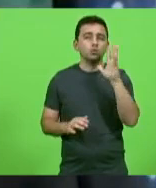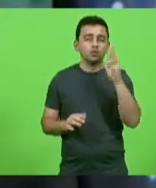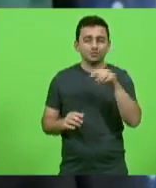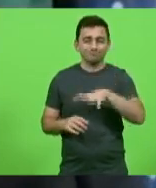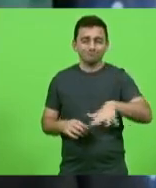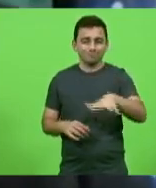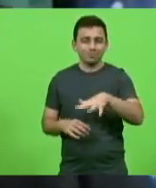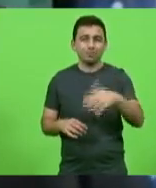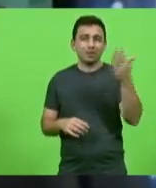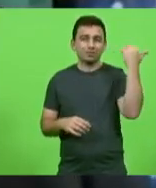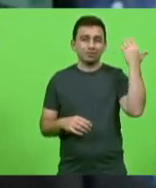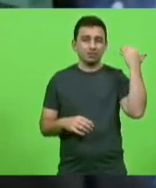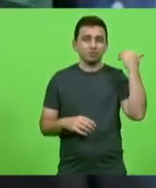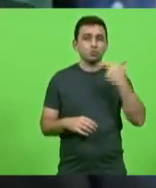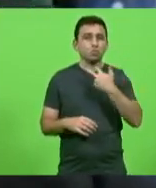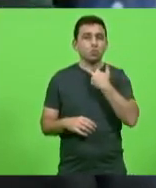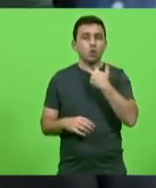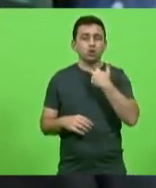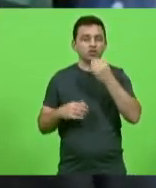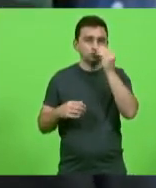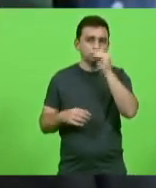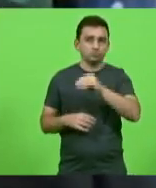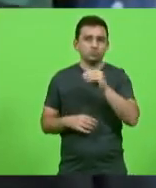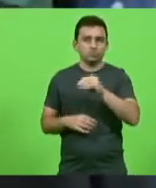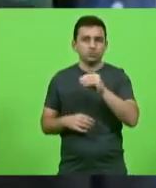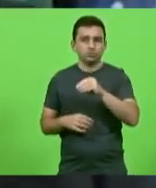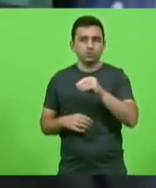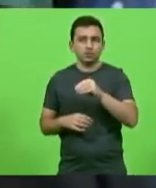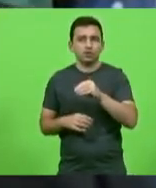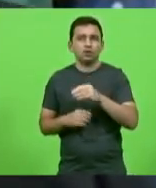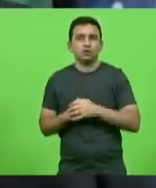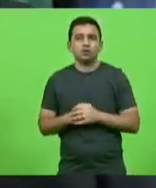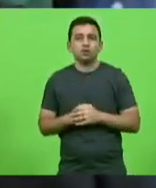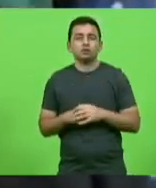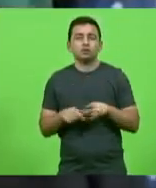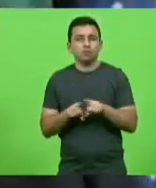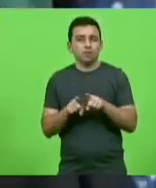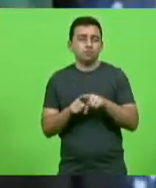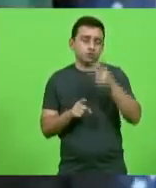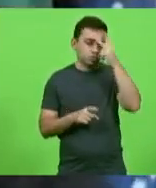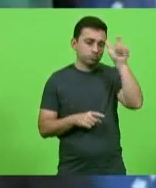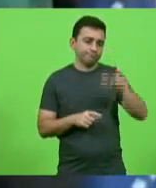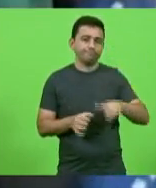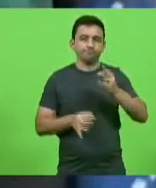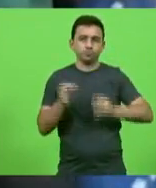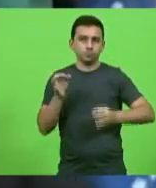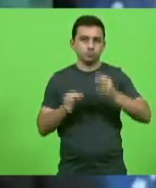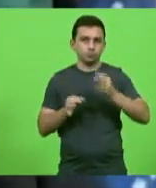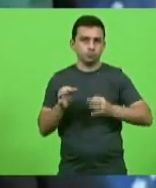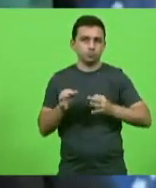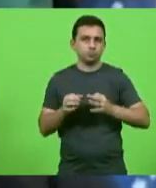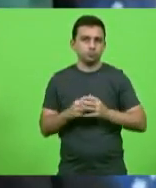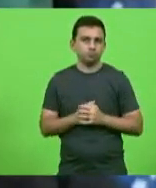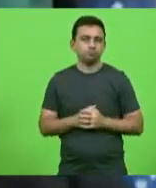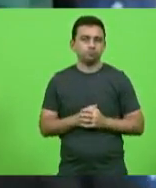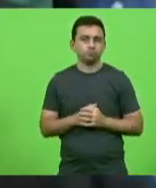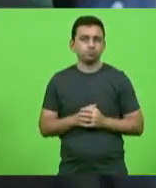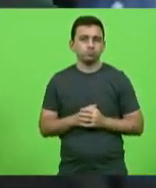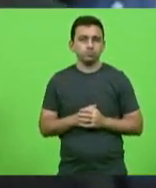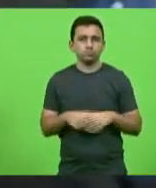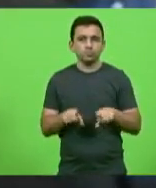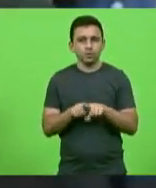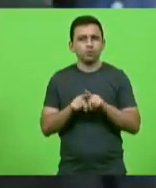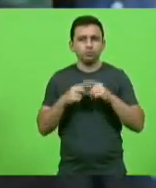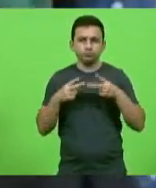vivenciada na época o que não pode ser desprezado pelo interessar pelo jogador e ela ainda